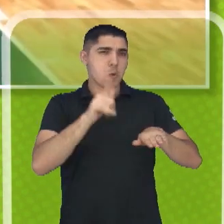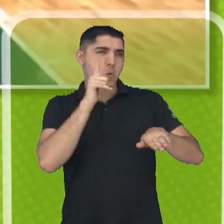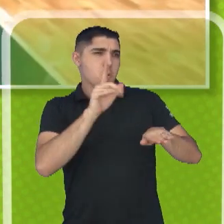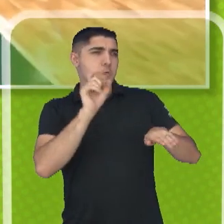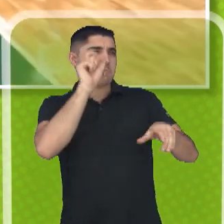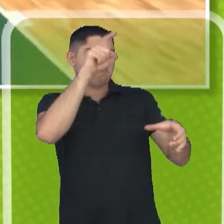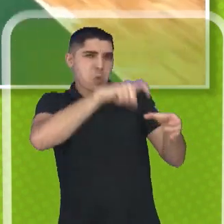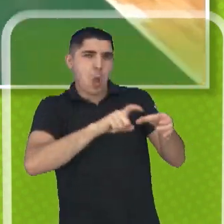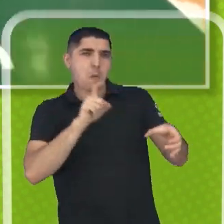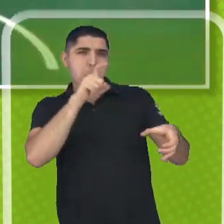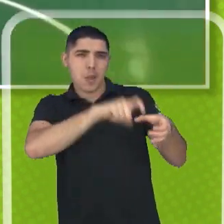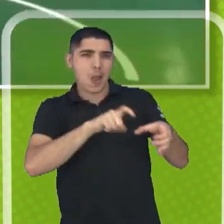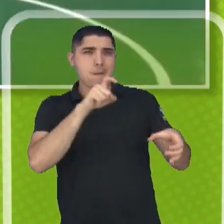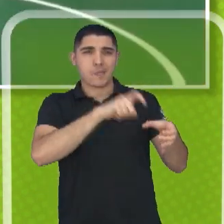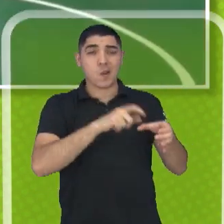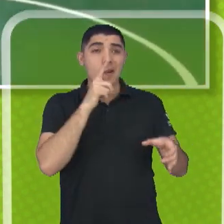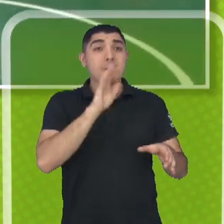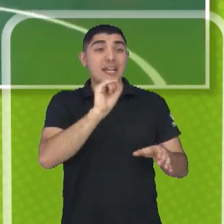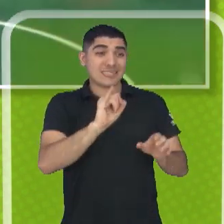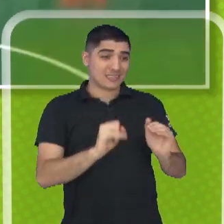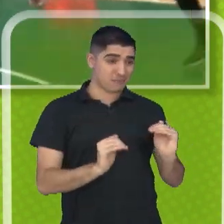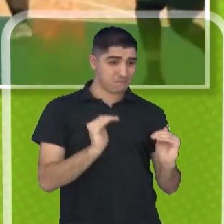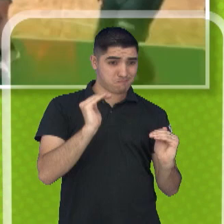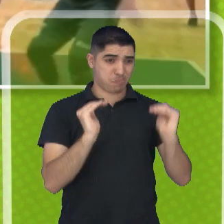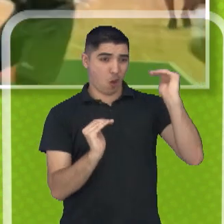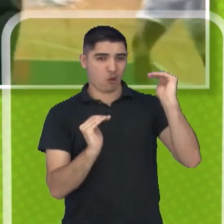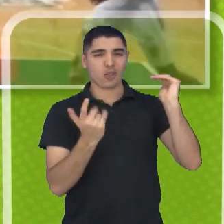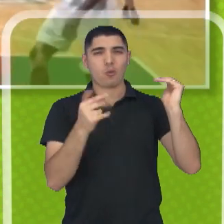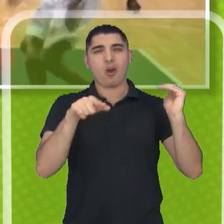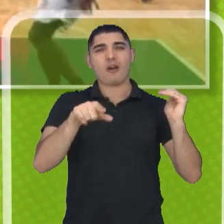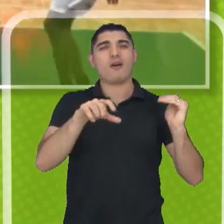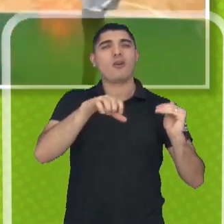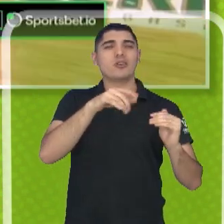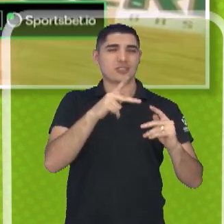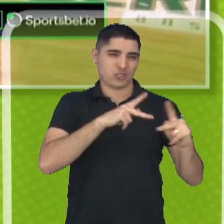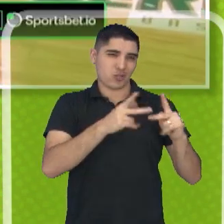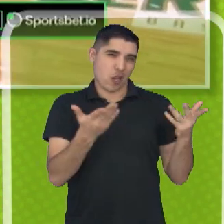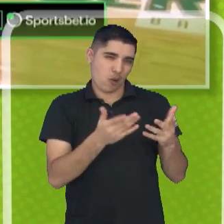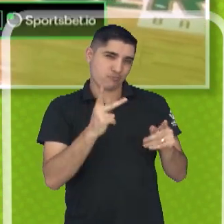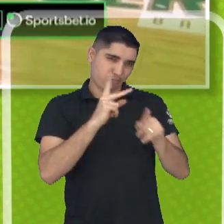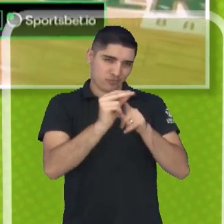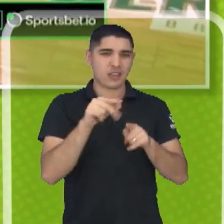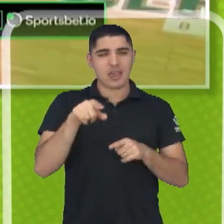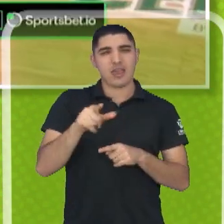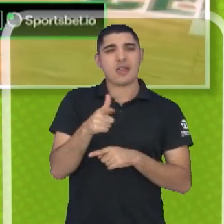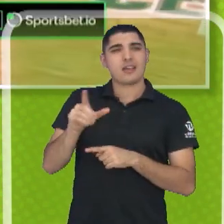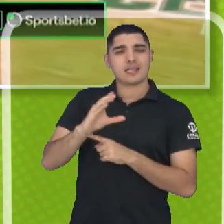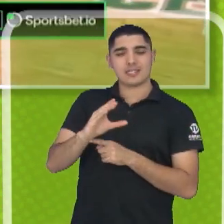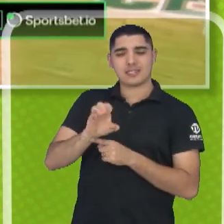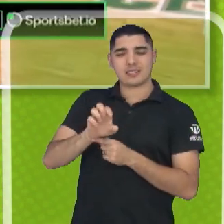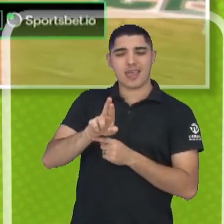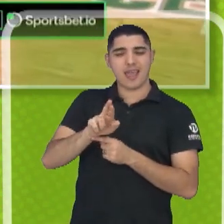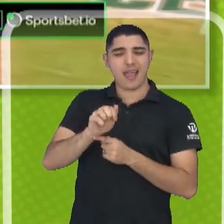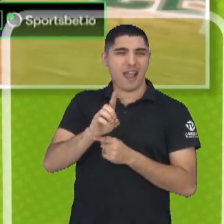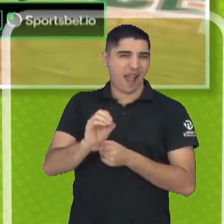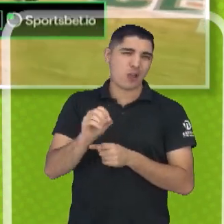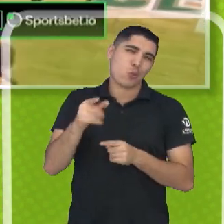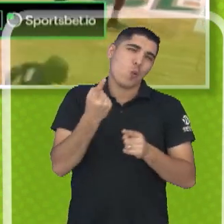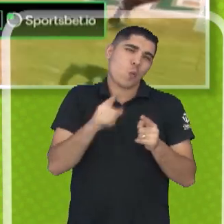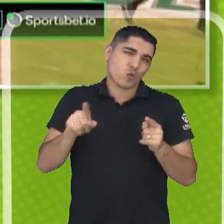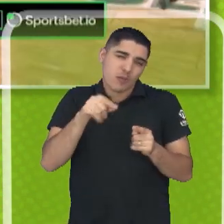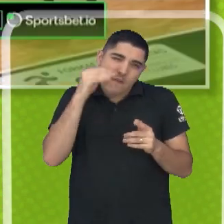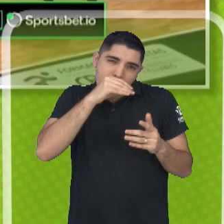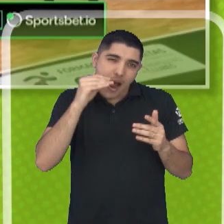quando um é muito, outro é pouco, como esse resultado aí do São José, lógico que o time do São José é muito mais forte do que o time do Cerrado. Então, por isso,